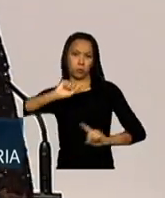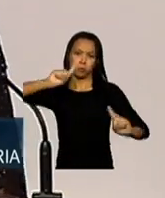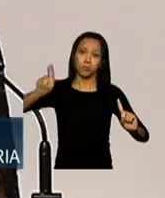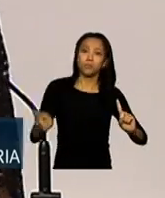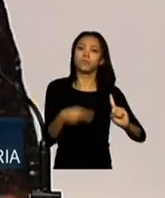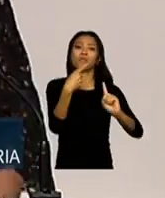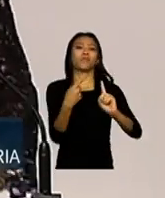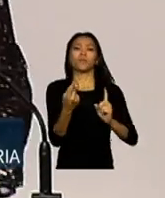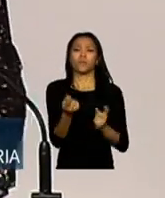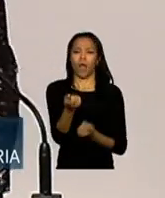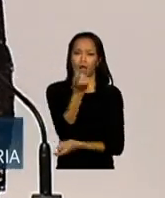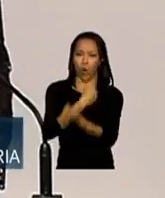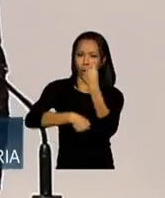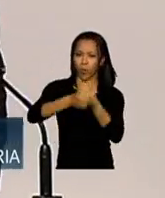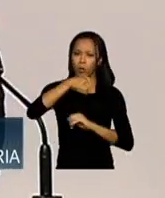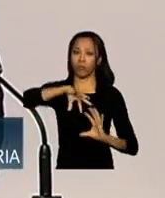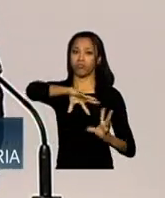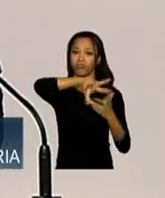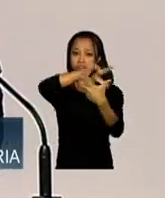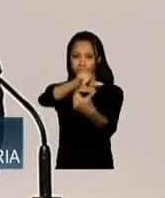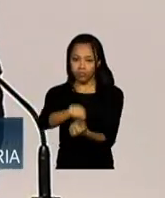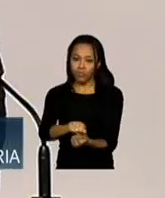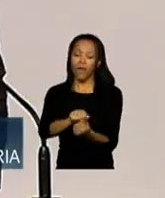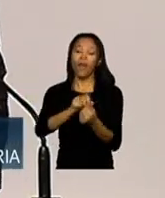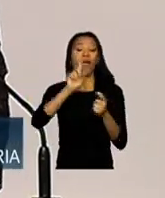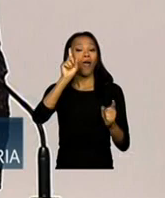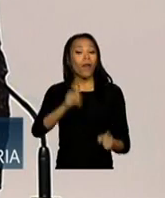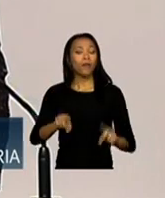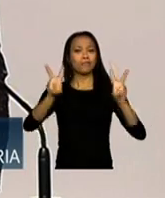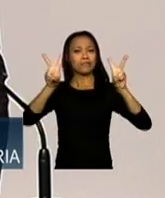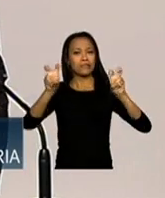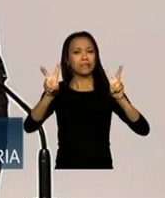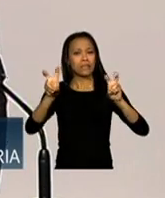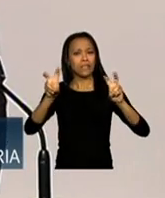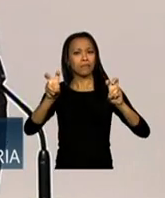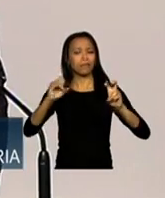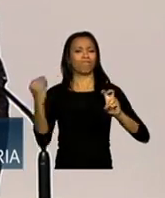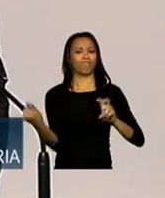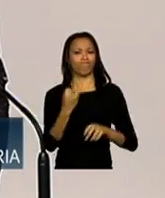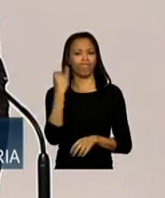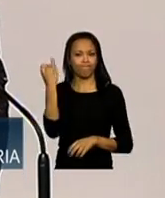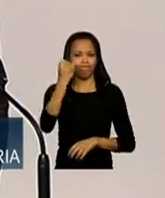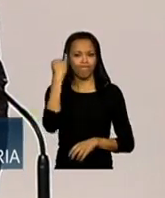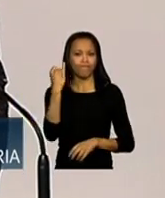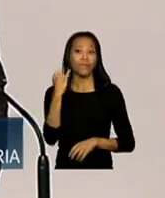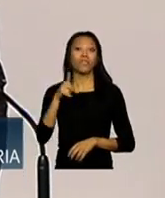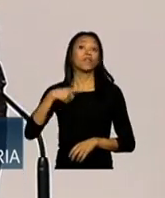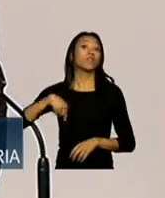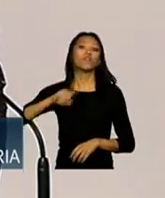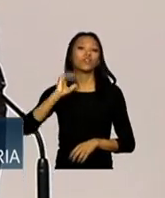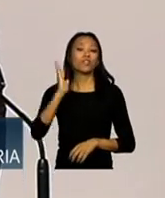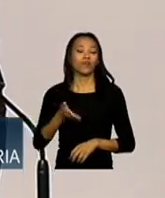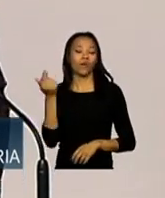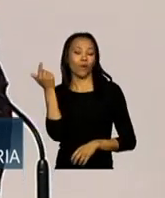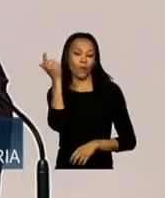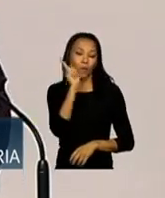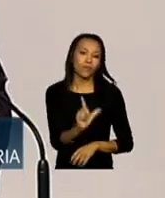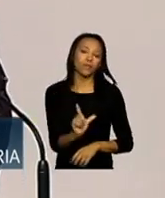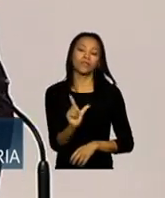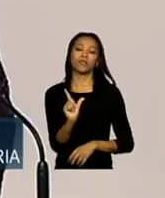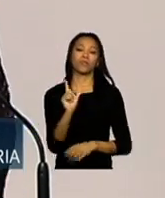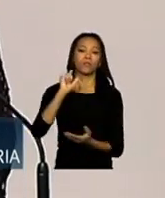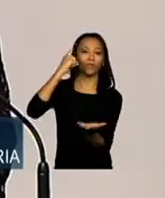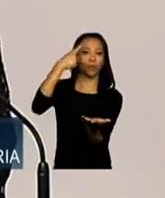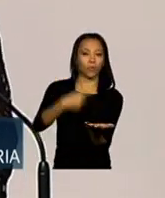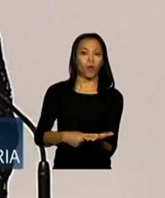global, tornou-se ainda mais pertinente frente ao histórico acordo alcançado